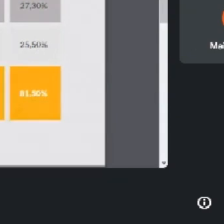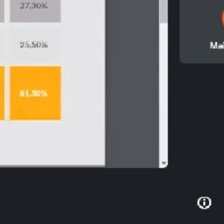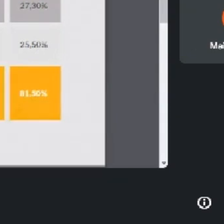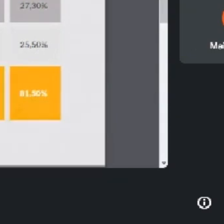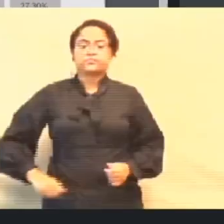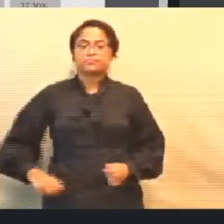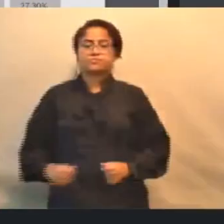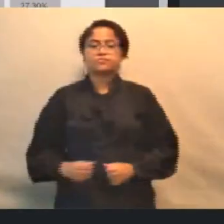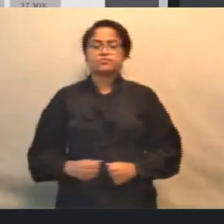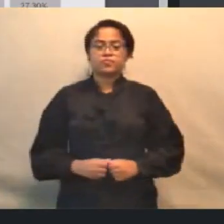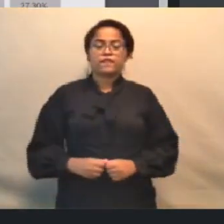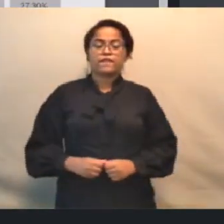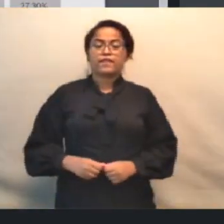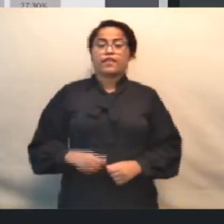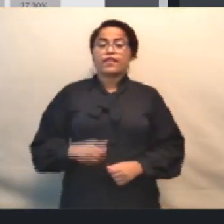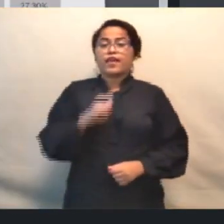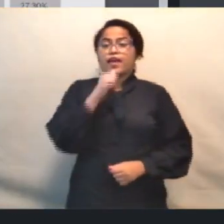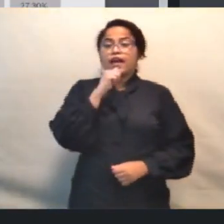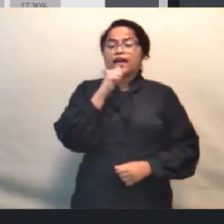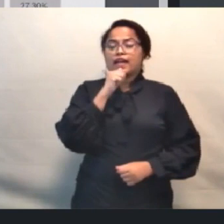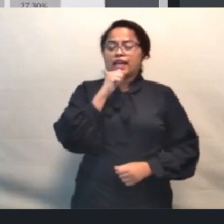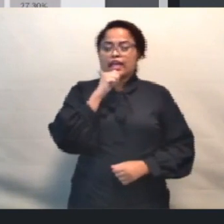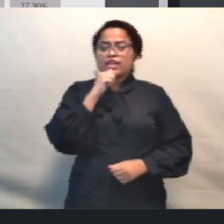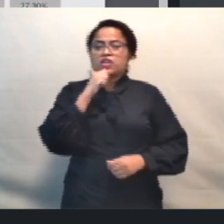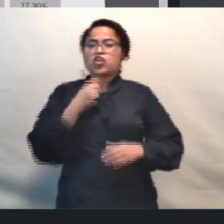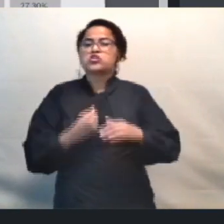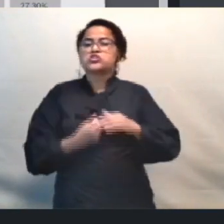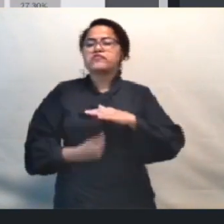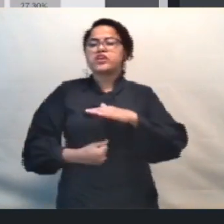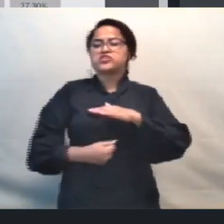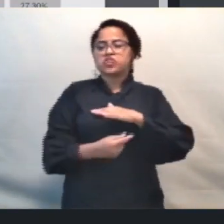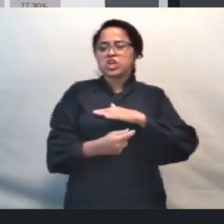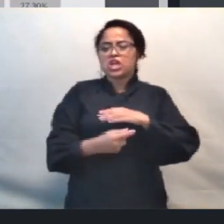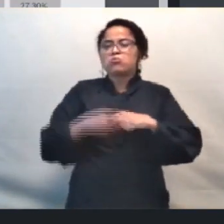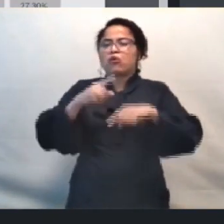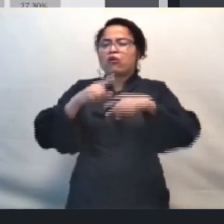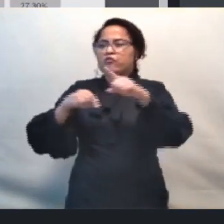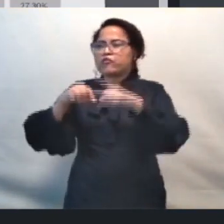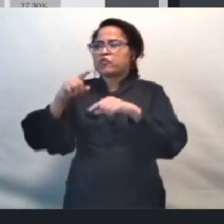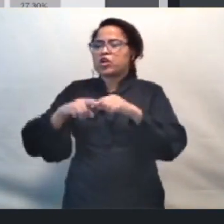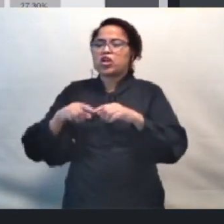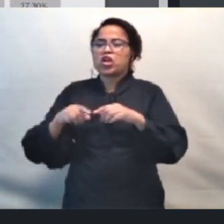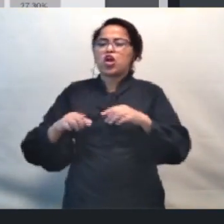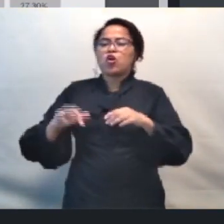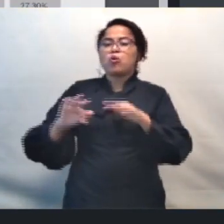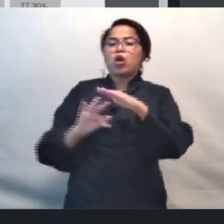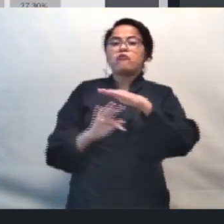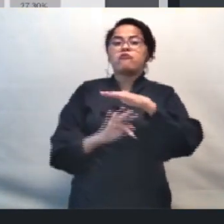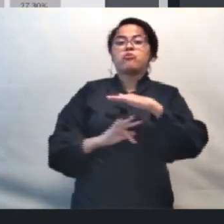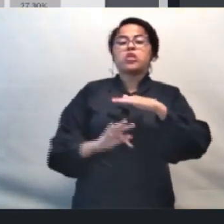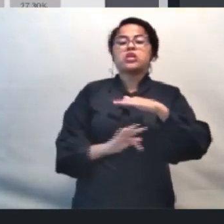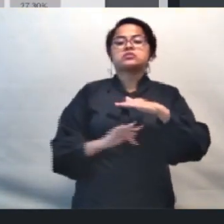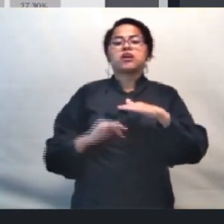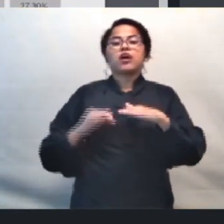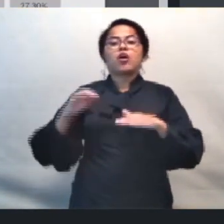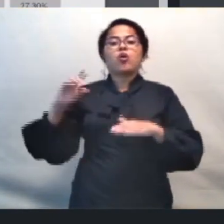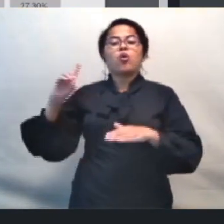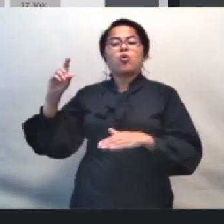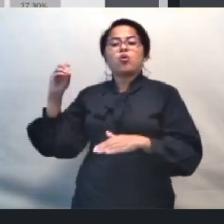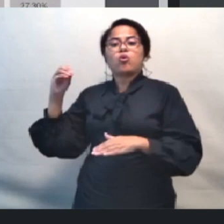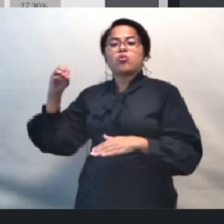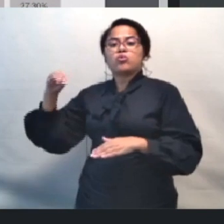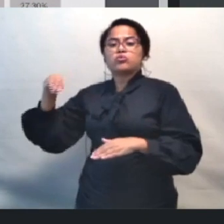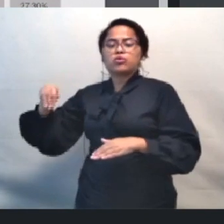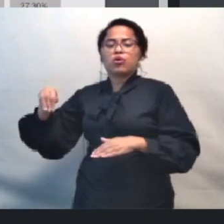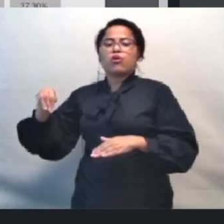Ainda, nós investimos numa ferramenta com a Fundação Dom Cabral para ajudar na fiscalização do orçamento da